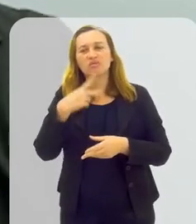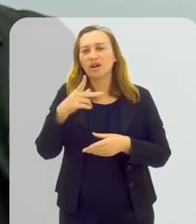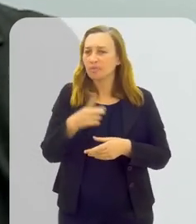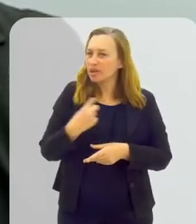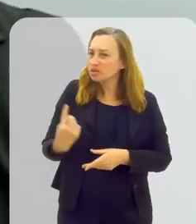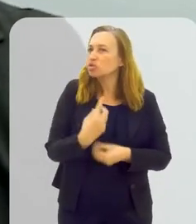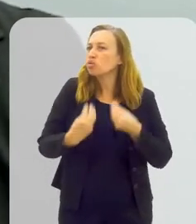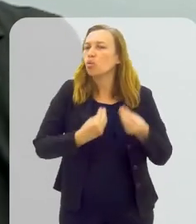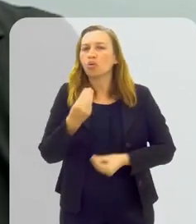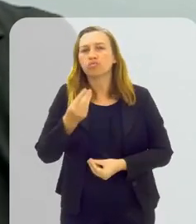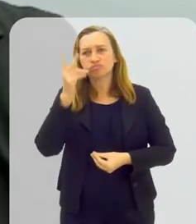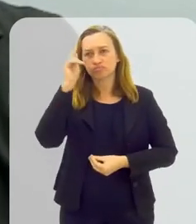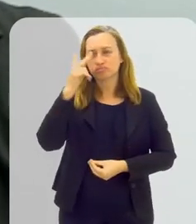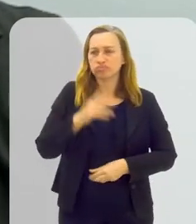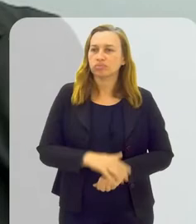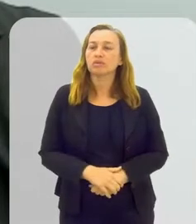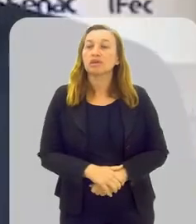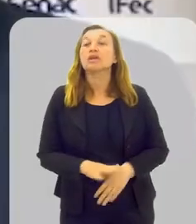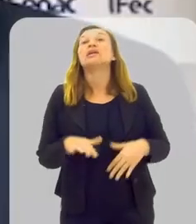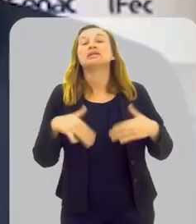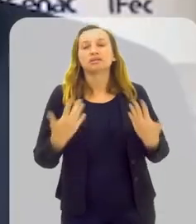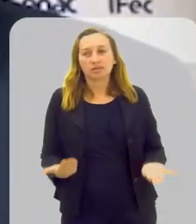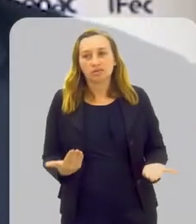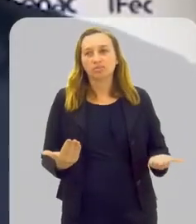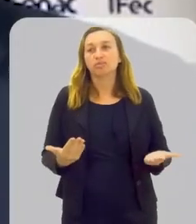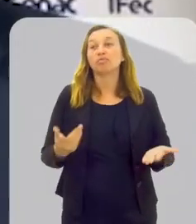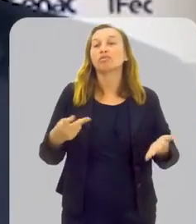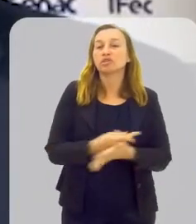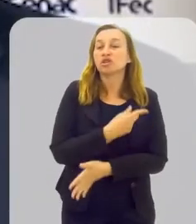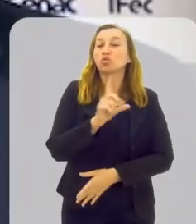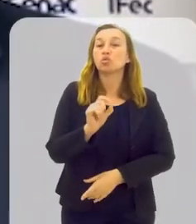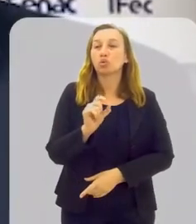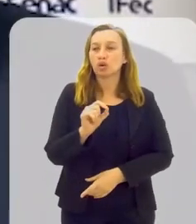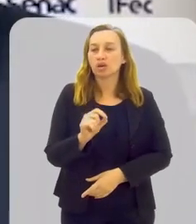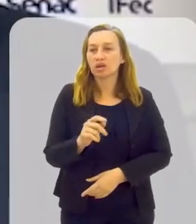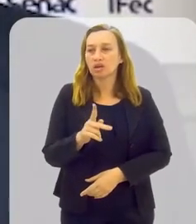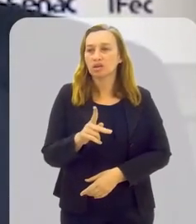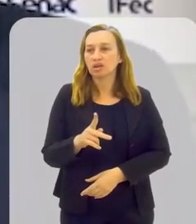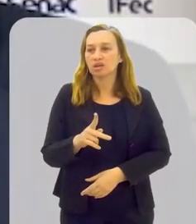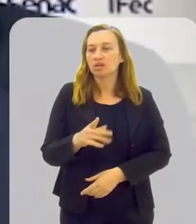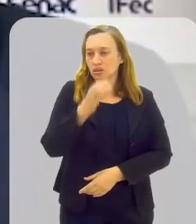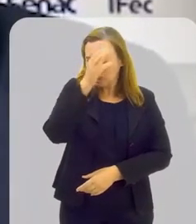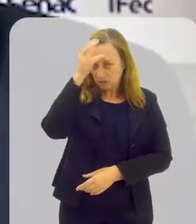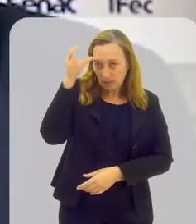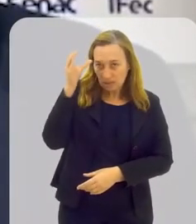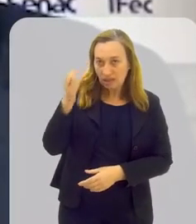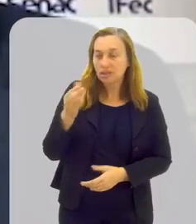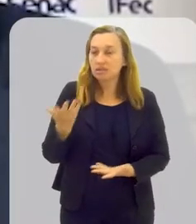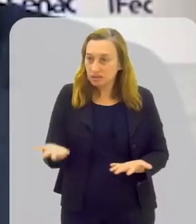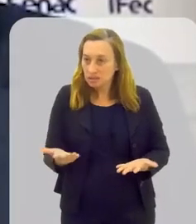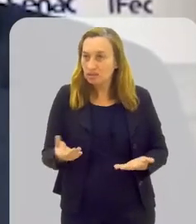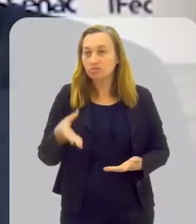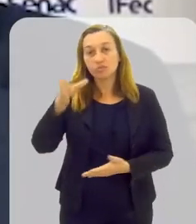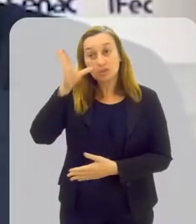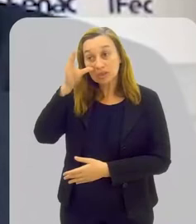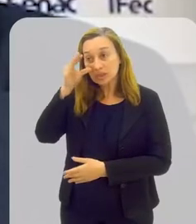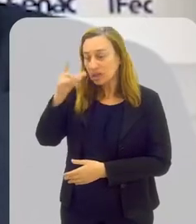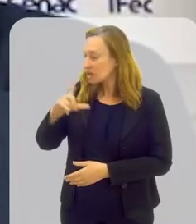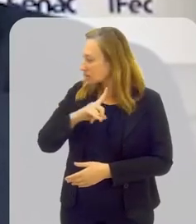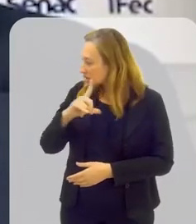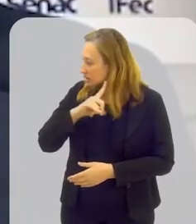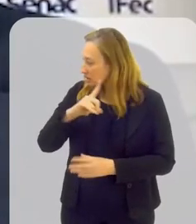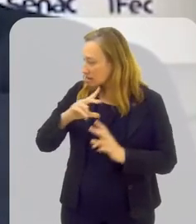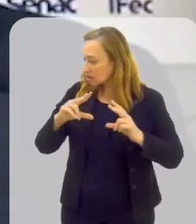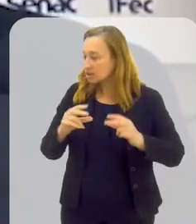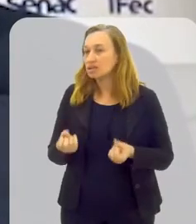conta pra gente como é que foi essa história então Gente o que que acontece a gente percebia que o consumidor Fluminense especial ele tinha um interesse